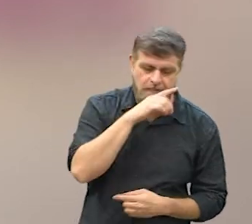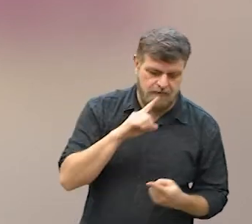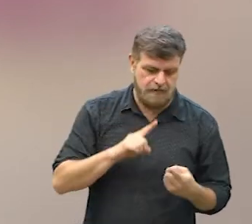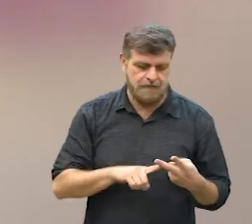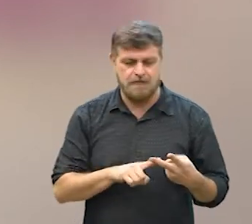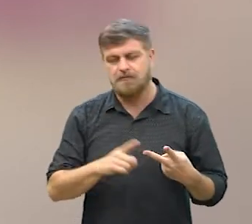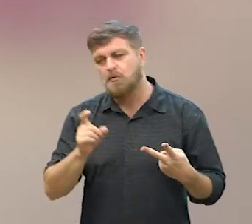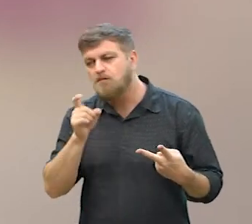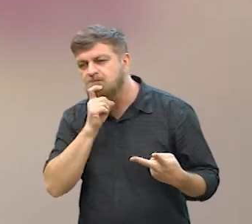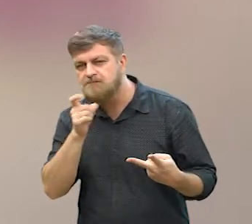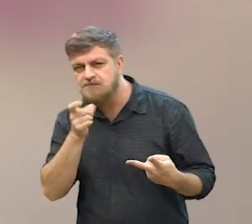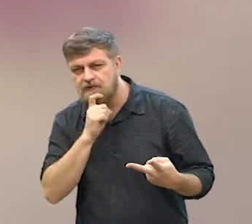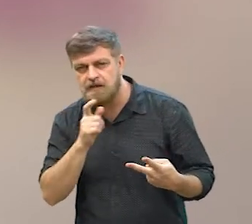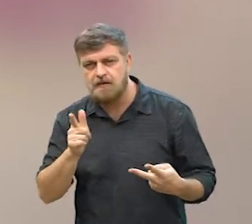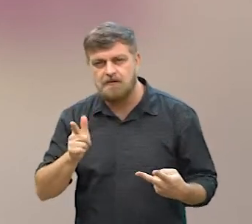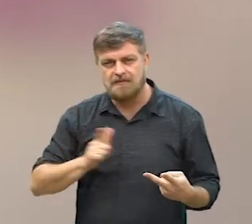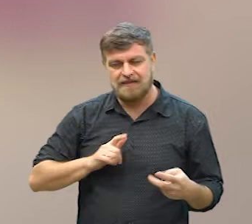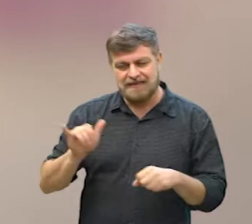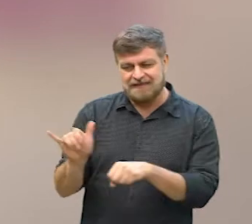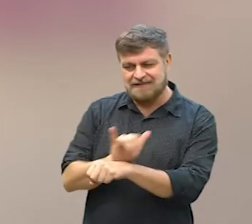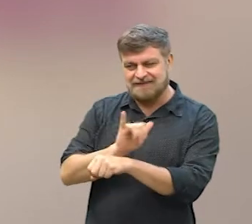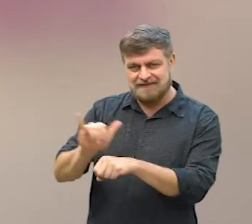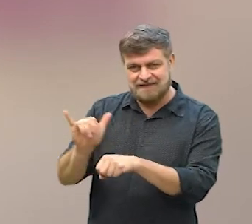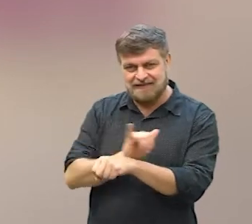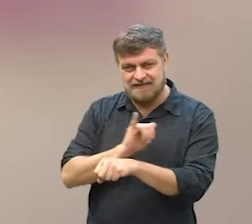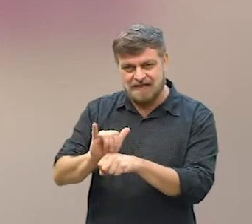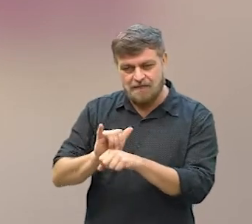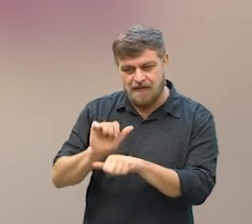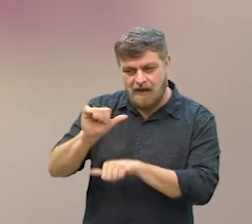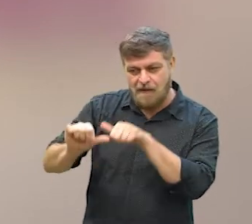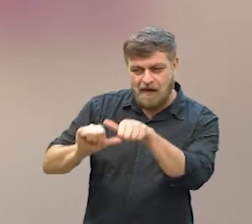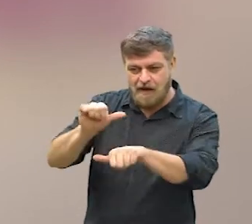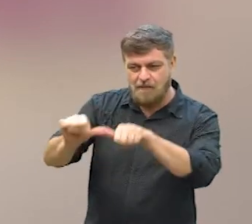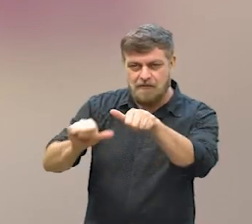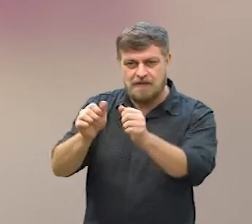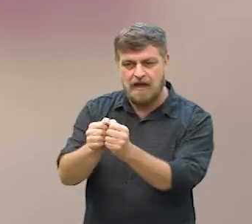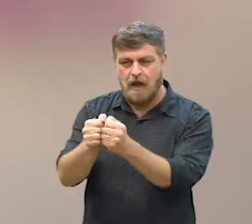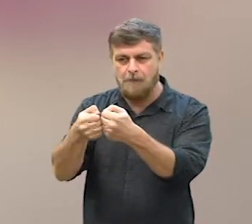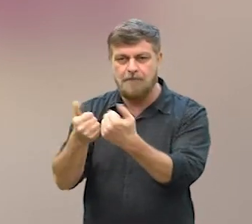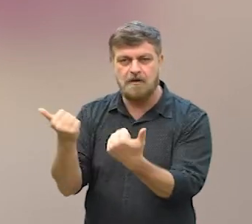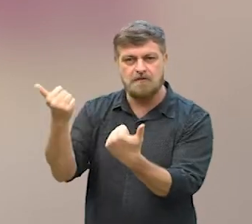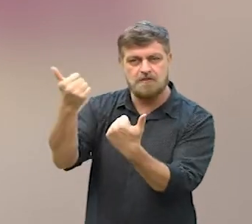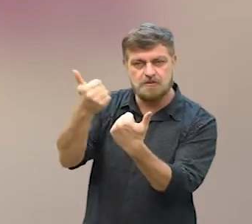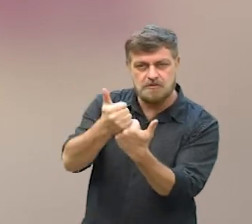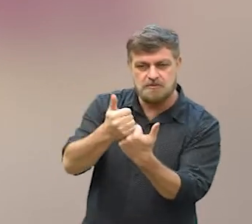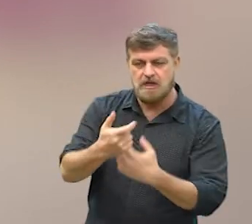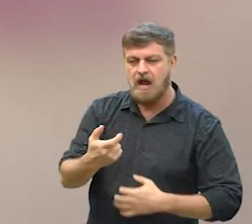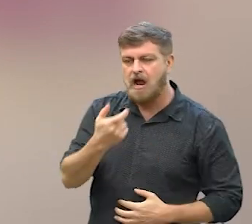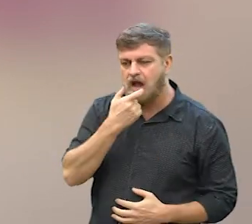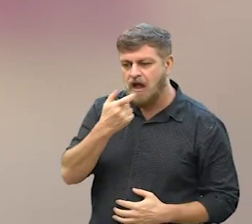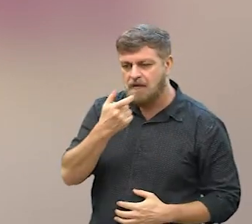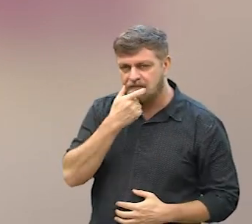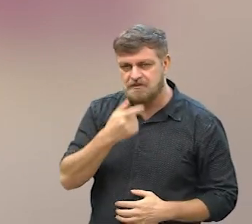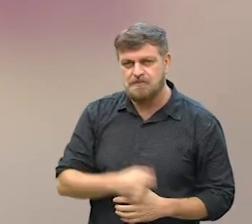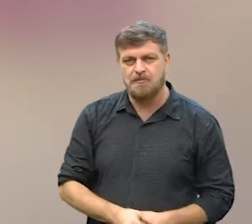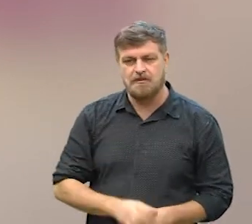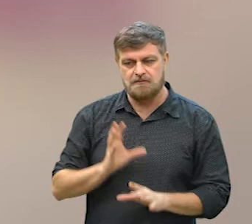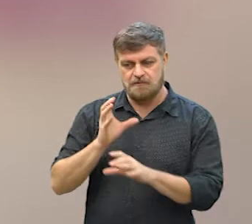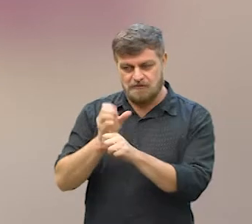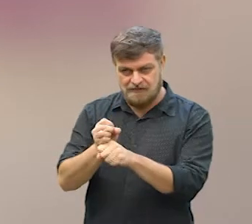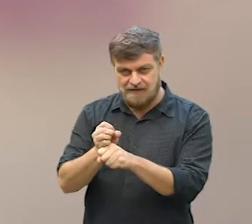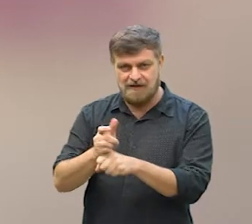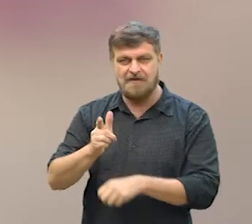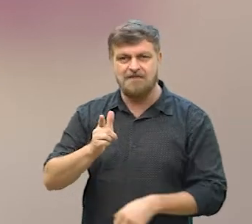frio, você pode aí trazer algumas estratégias na variedade. Esse pão pode ser substituído por biscoito integral. Então, temos